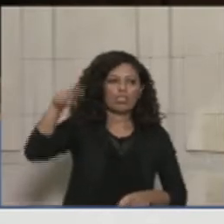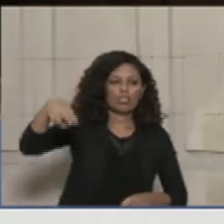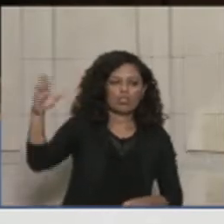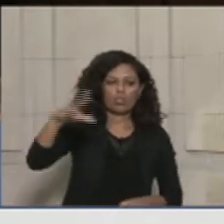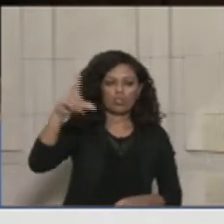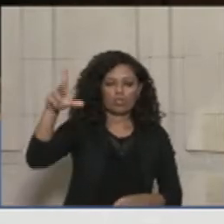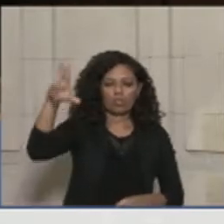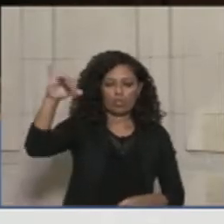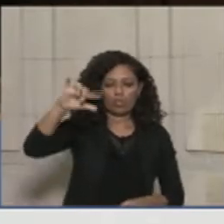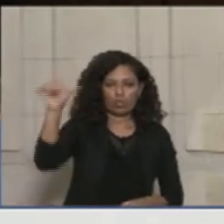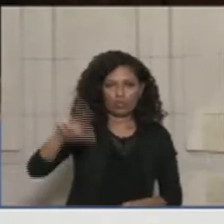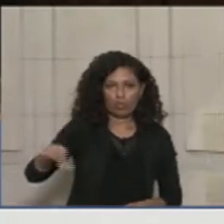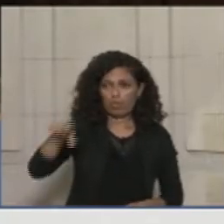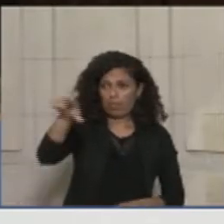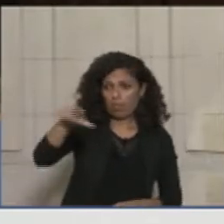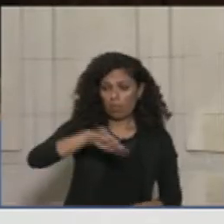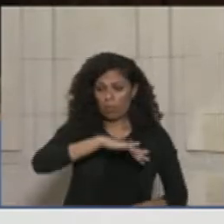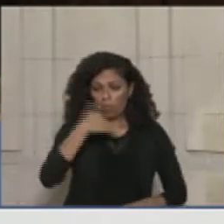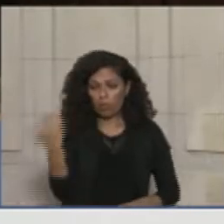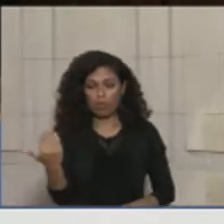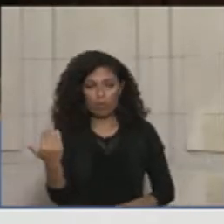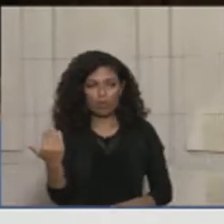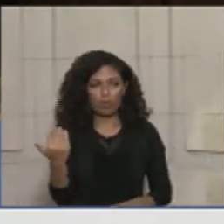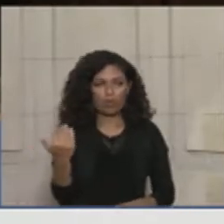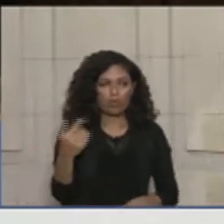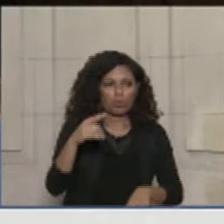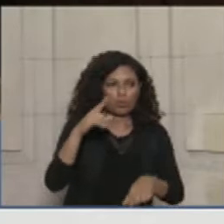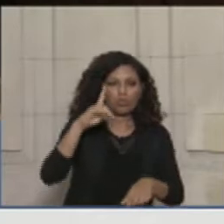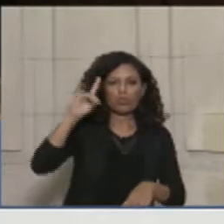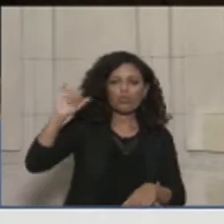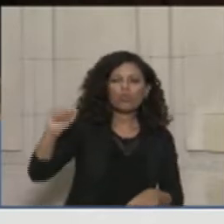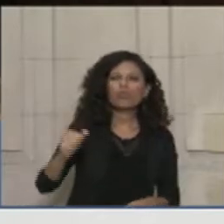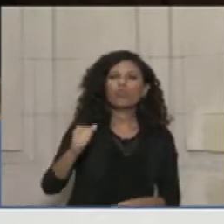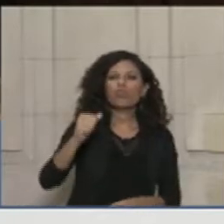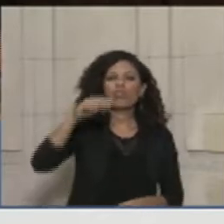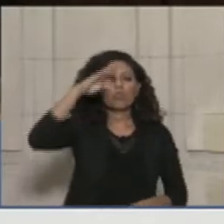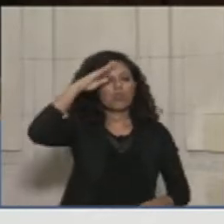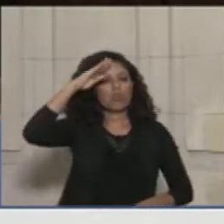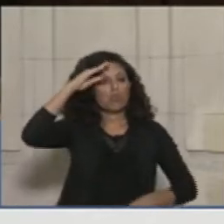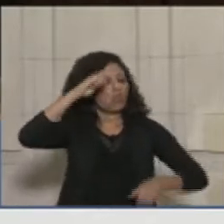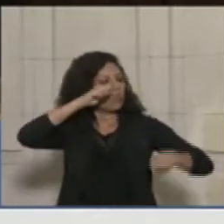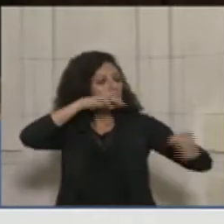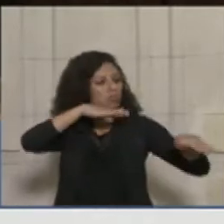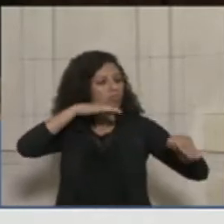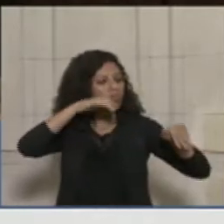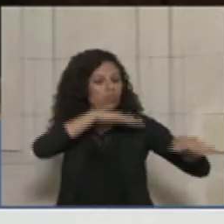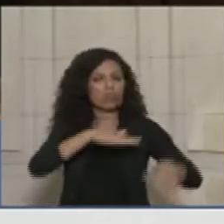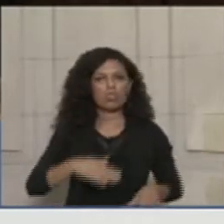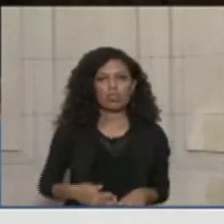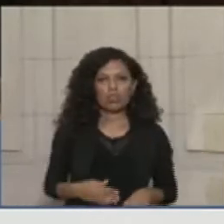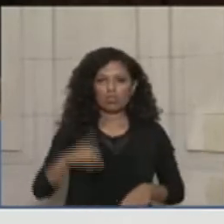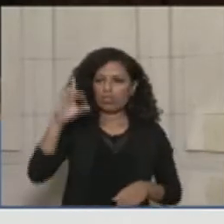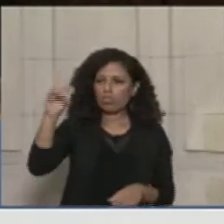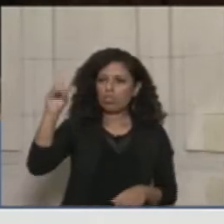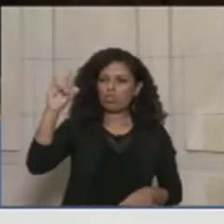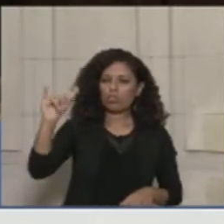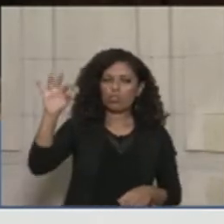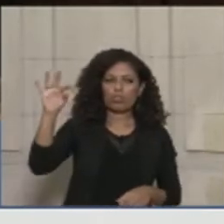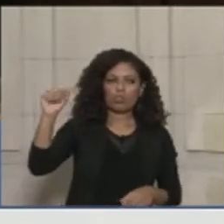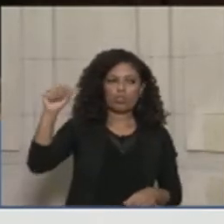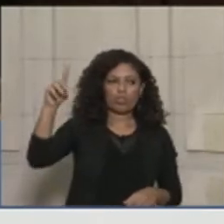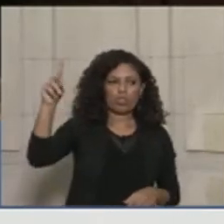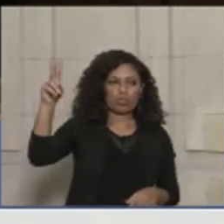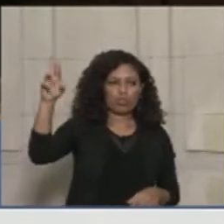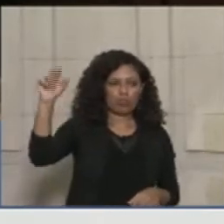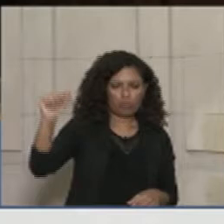de 16 anos, morto no período da ditadura, uma das diversas vítimas do que foram os